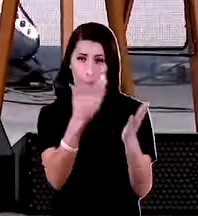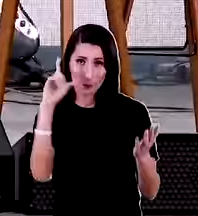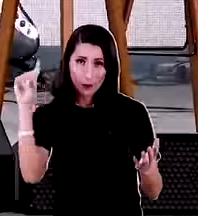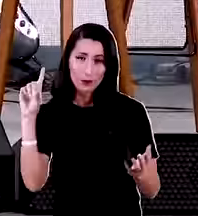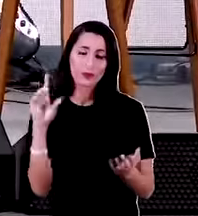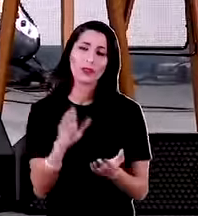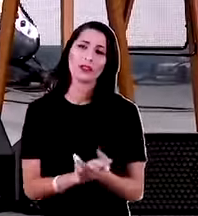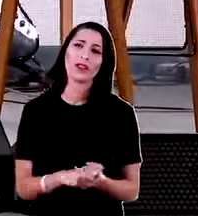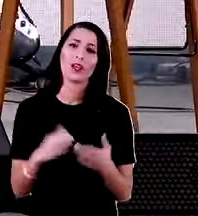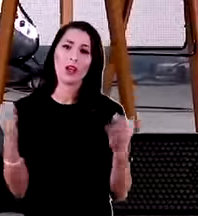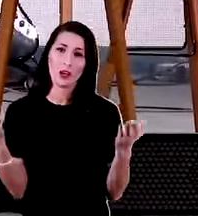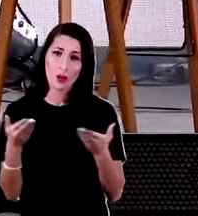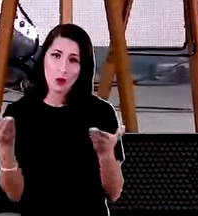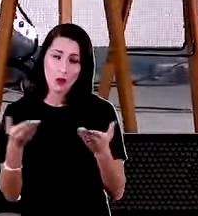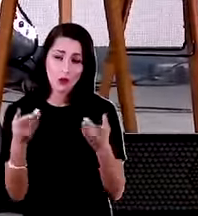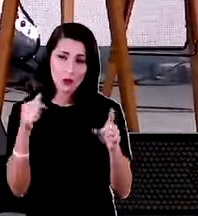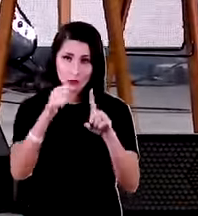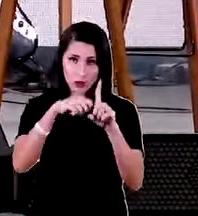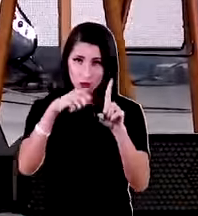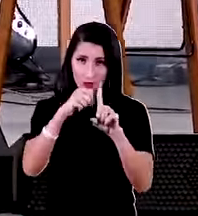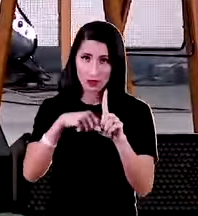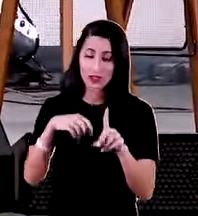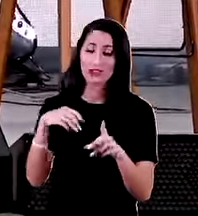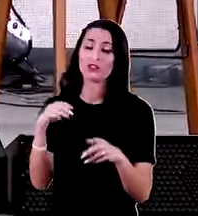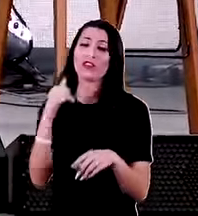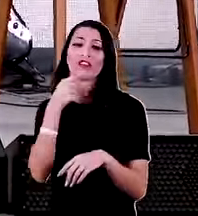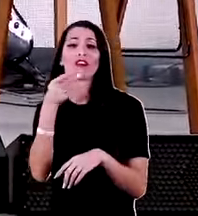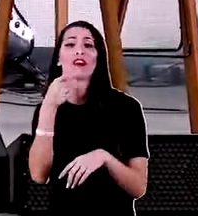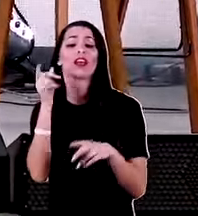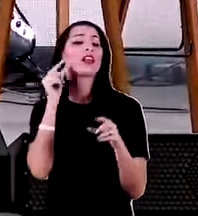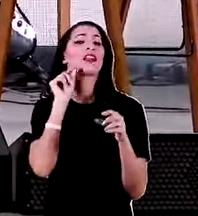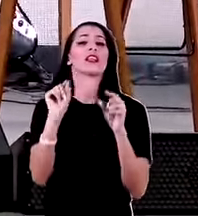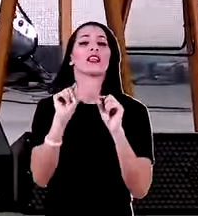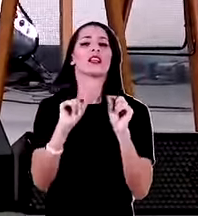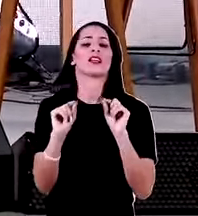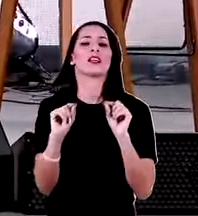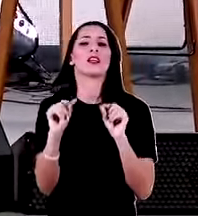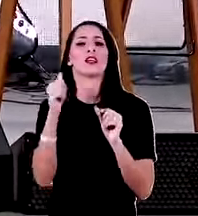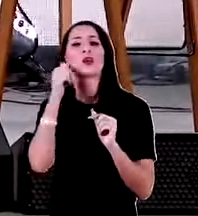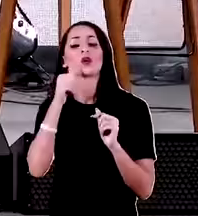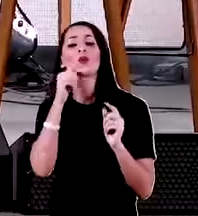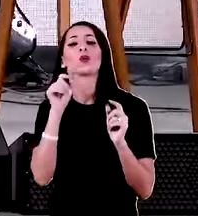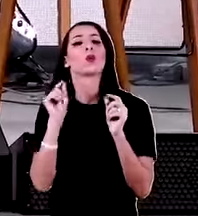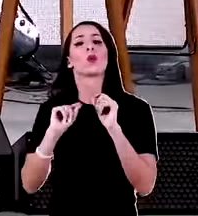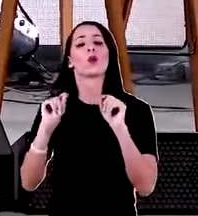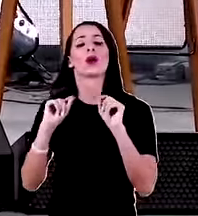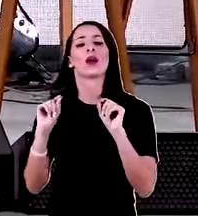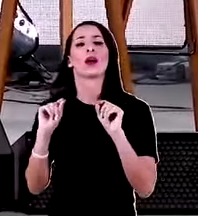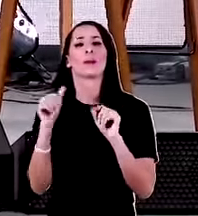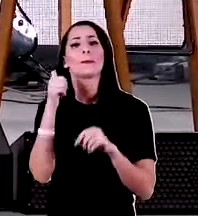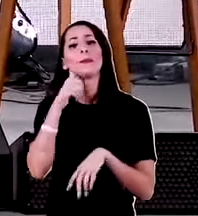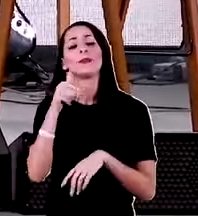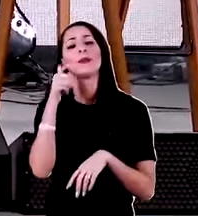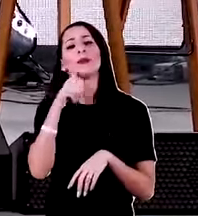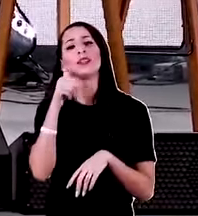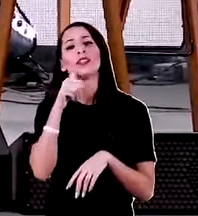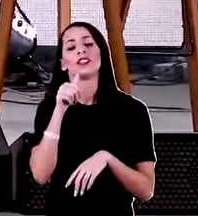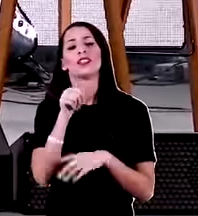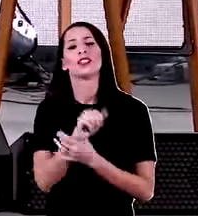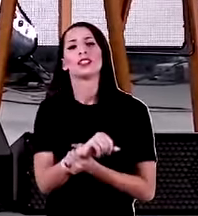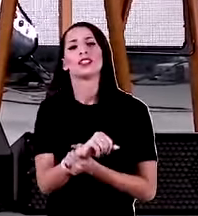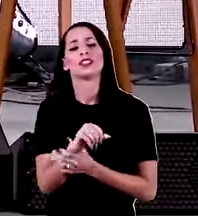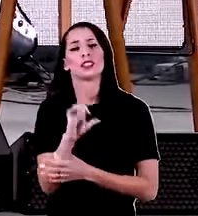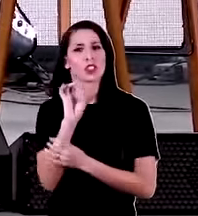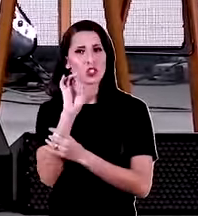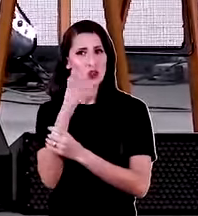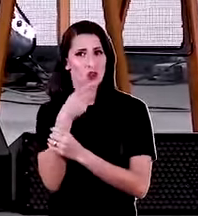Sangue de Jesus tem poder. Vocês estão mais mortas do que tudo nessa vida. Creio em Deus Pai Todo-Poderoso. De quem, minha gente? Só quem fala ali é